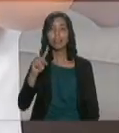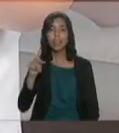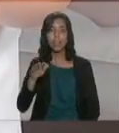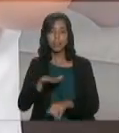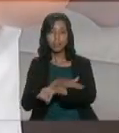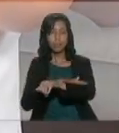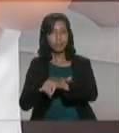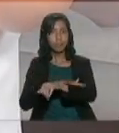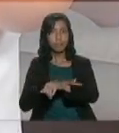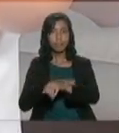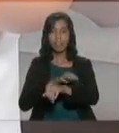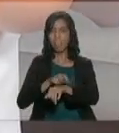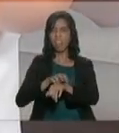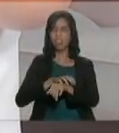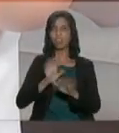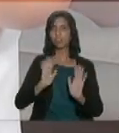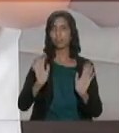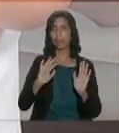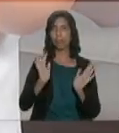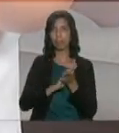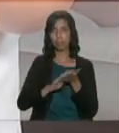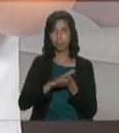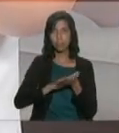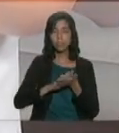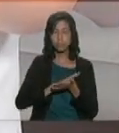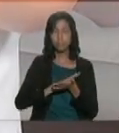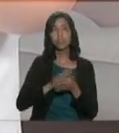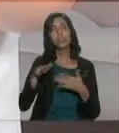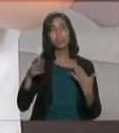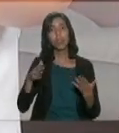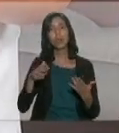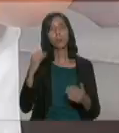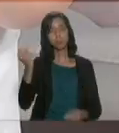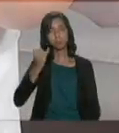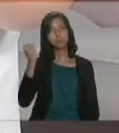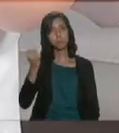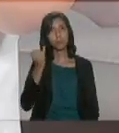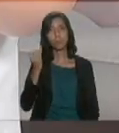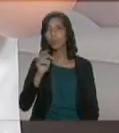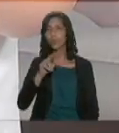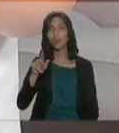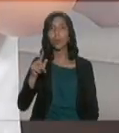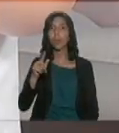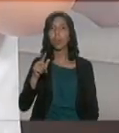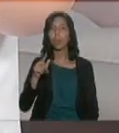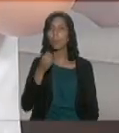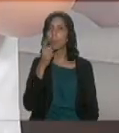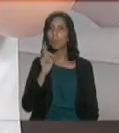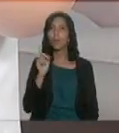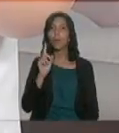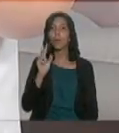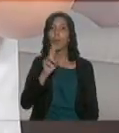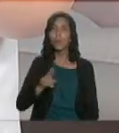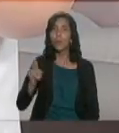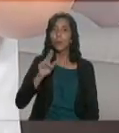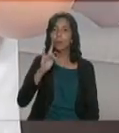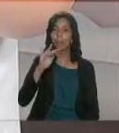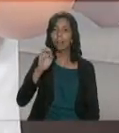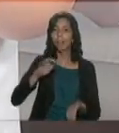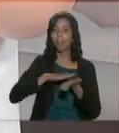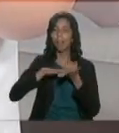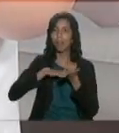entupir os poros e não causar nenhum tipo de alergia na pele do bebê. Então, isso é bem importante. Não é indicado usar